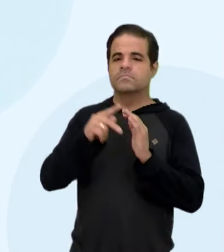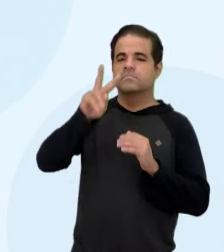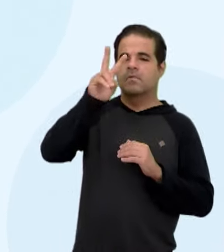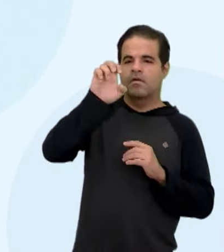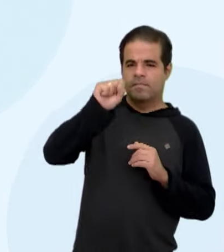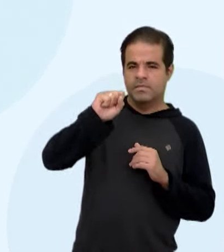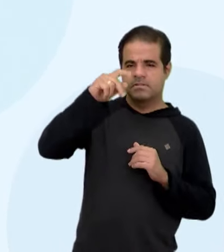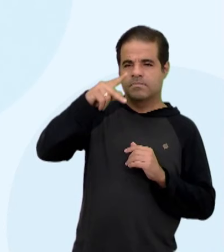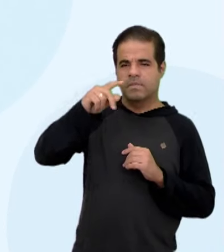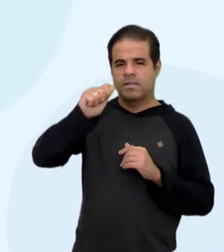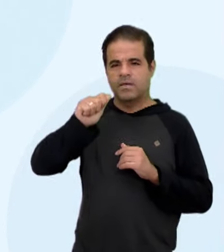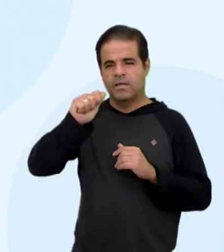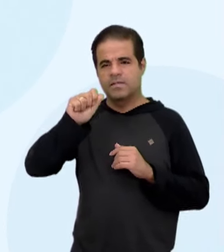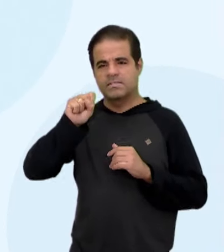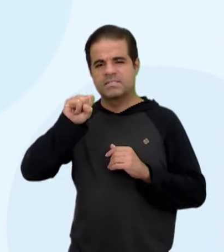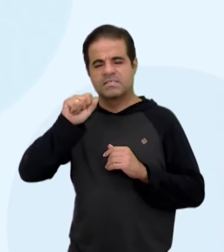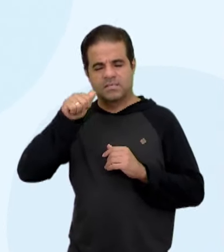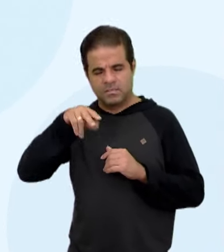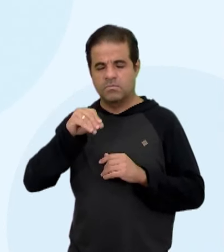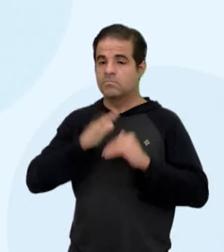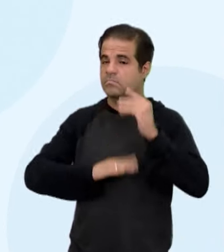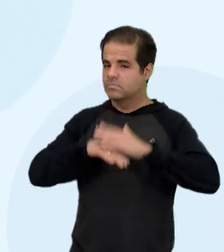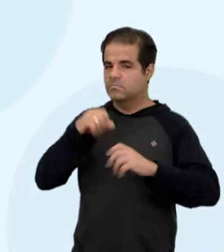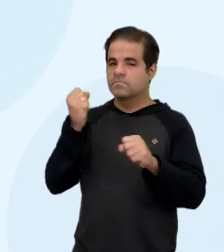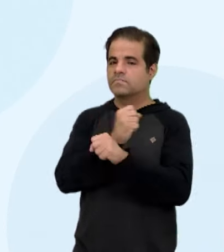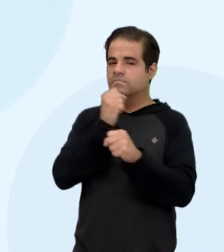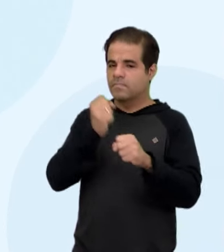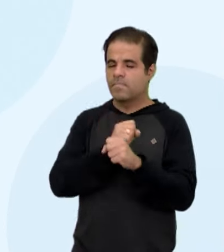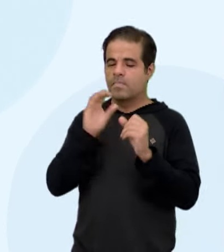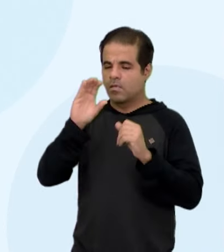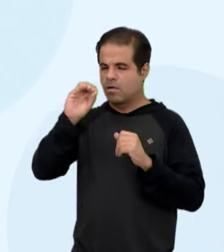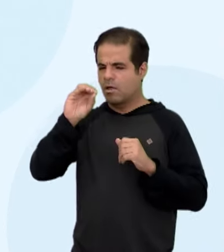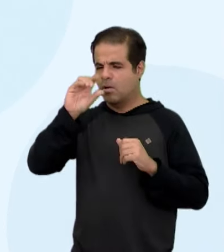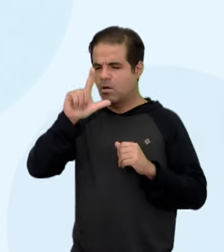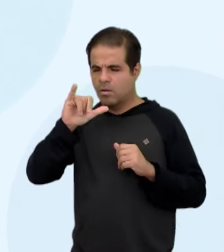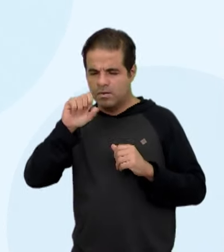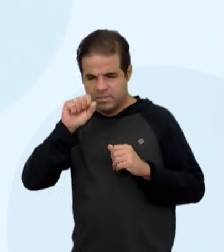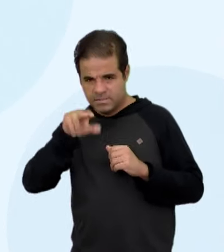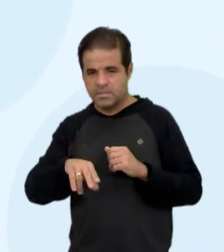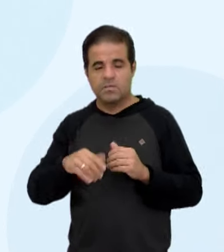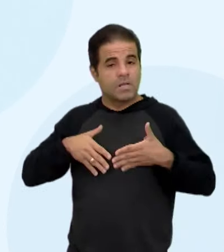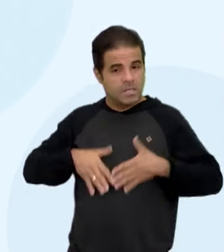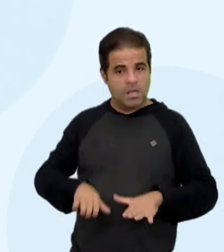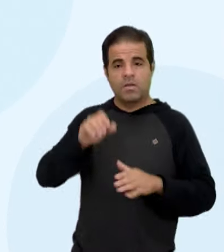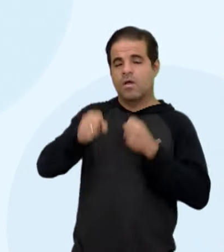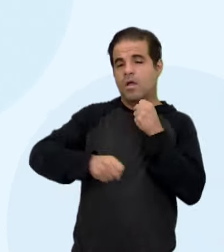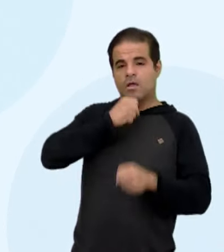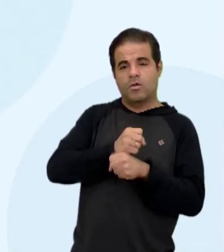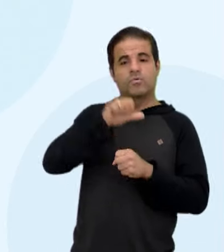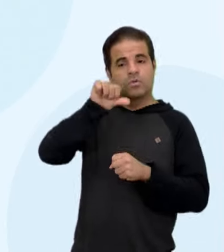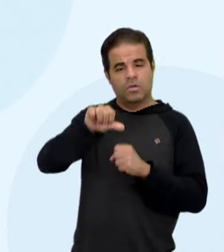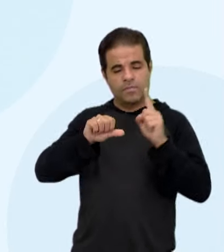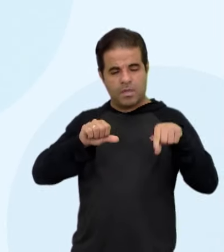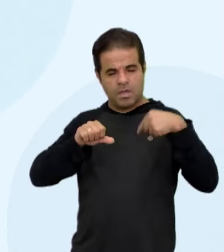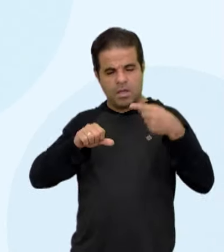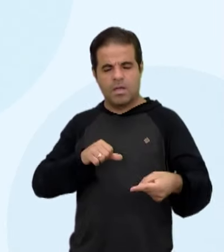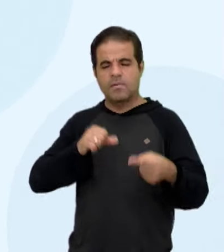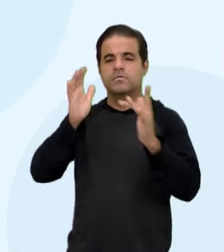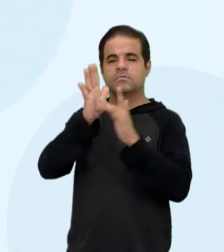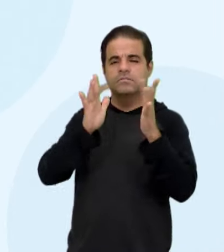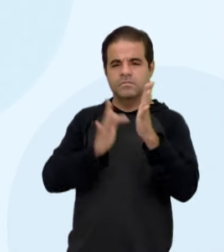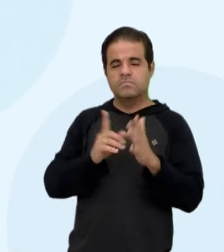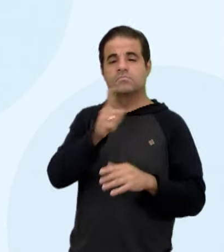né, que idealizou aí a construção do Coliseu. Ele nasceu no ano 9 depois de Cristo e morreu no